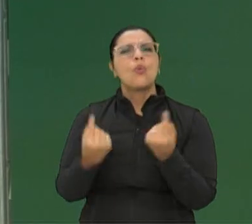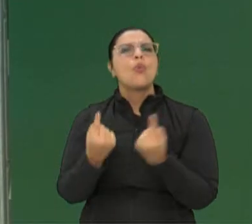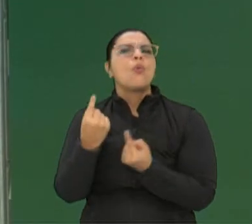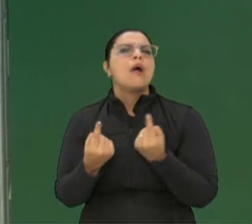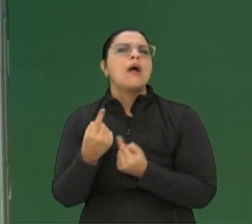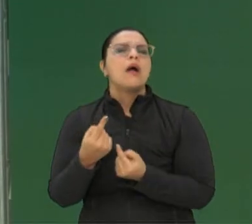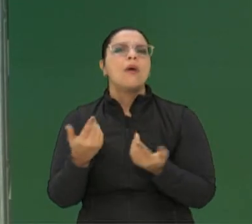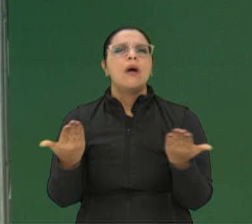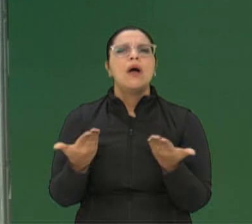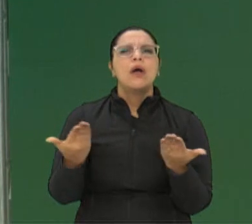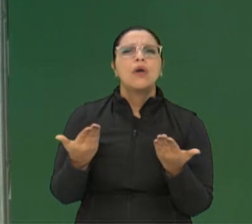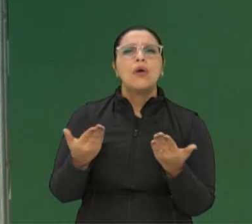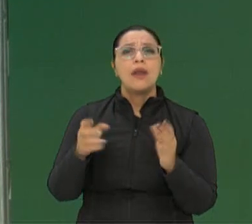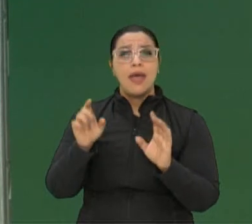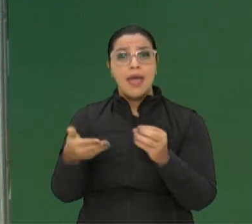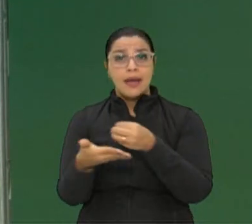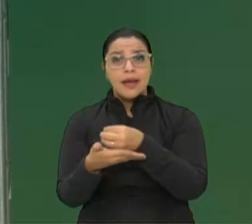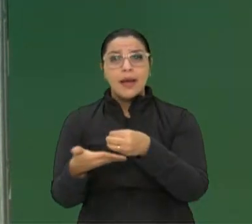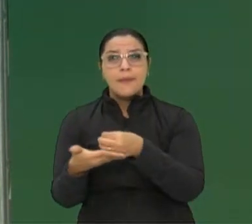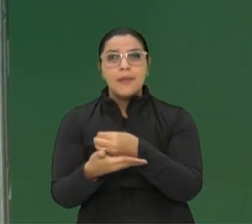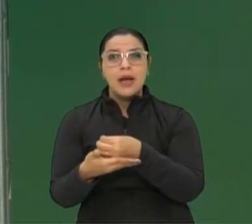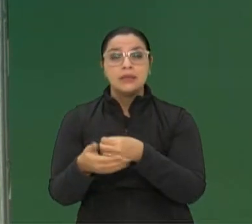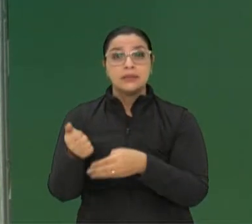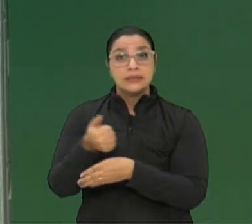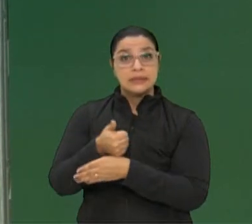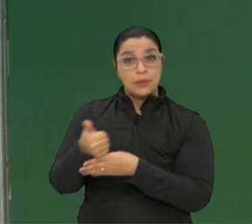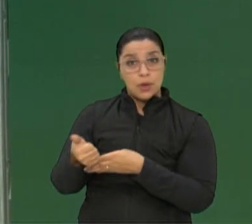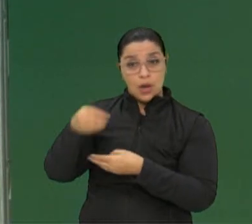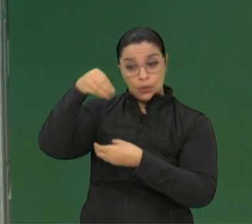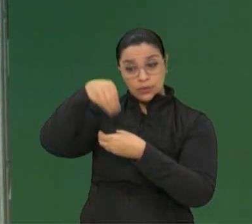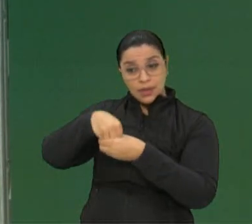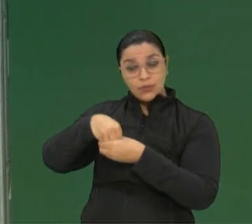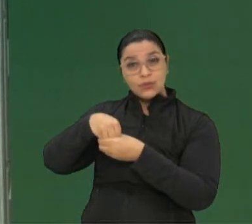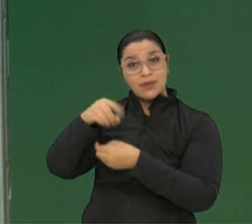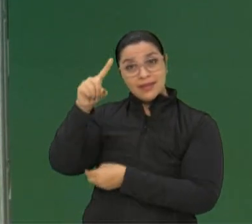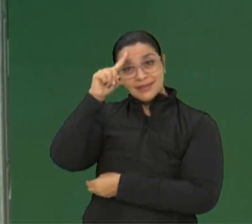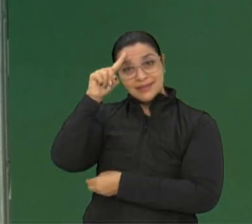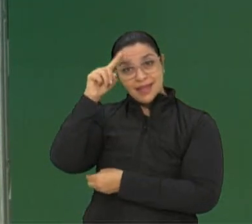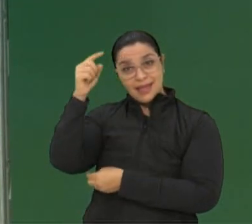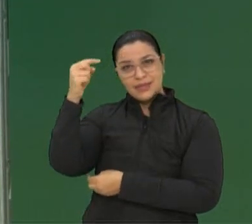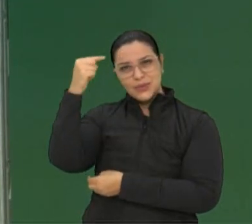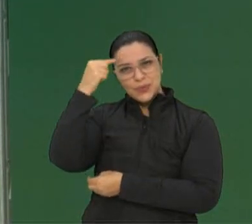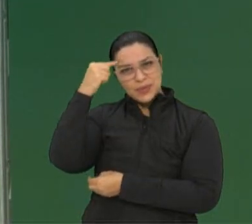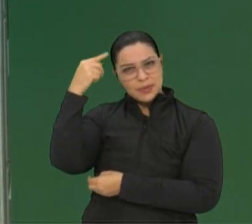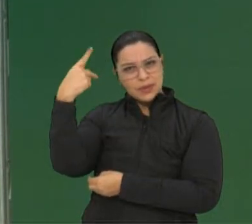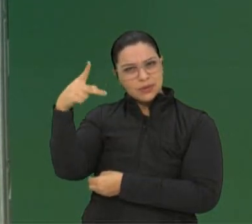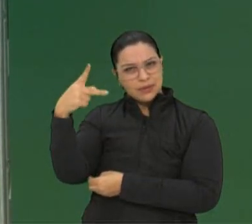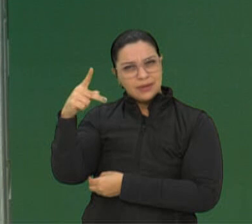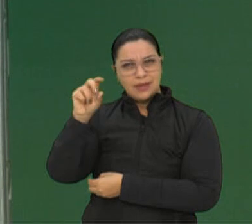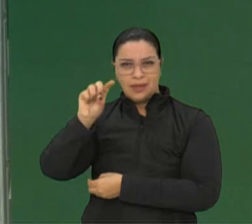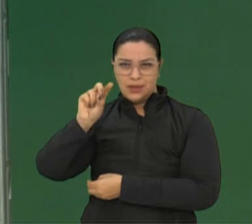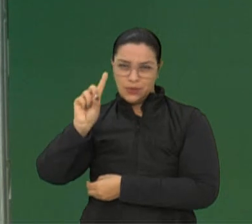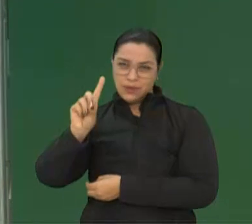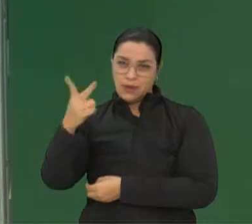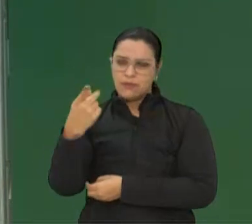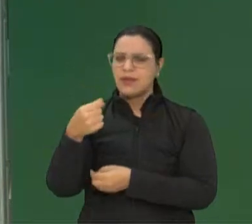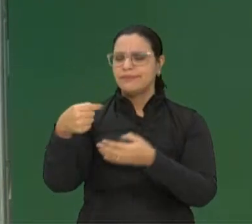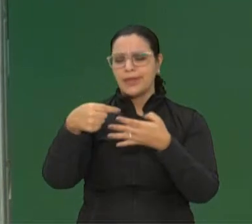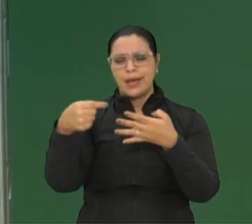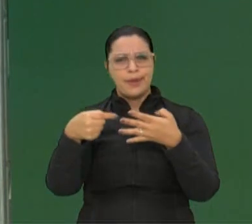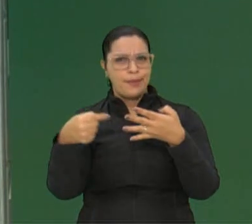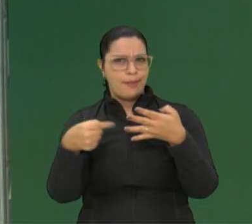né, é o fundamento da moral dentro do pensamento do Hume, tá? Claro que você poderia colocar, né, uma resposta com várias,